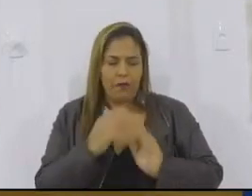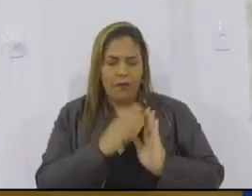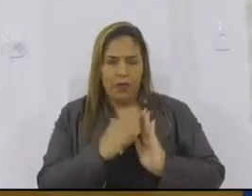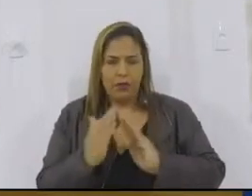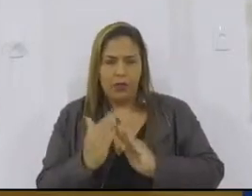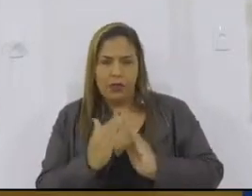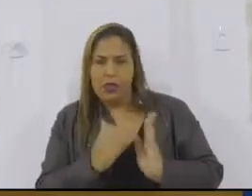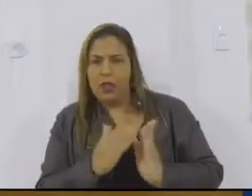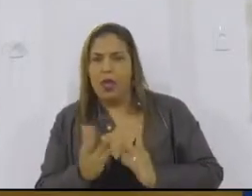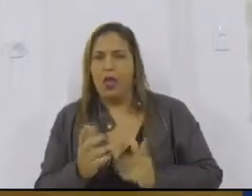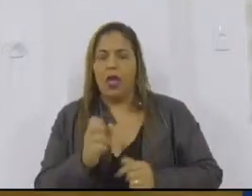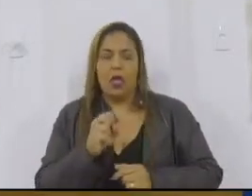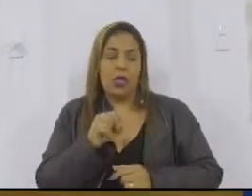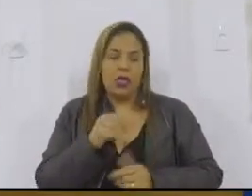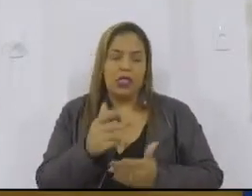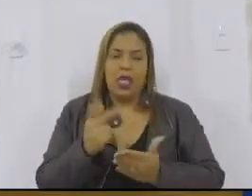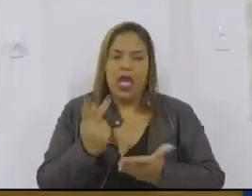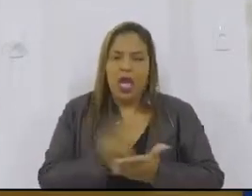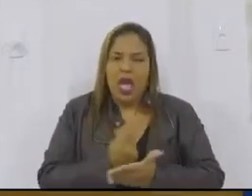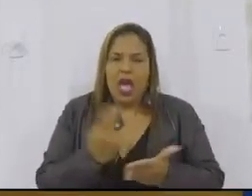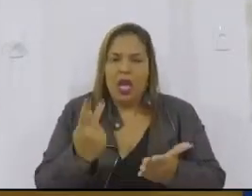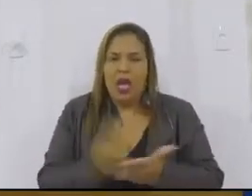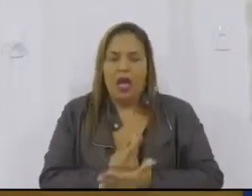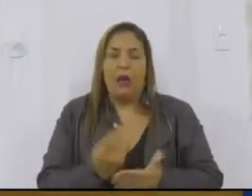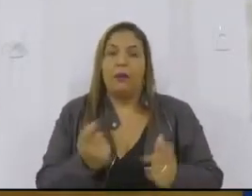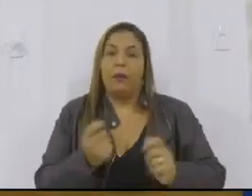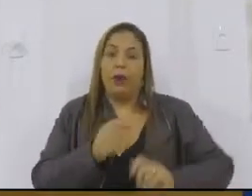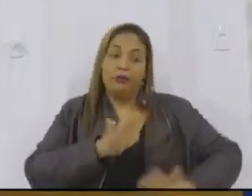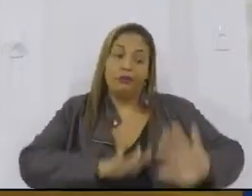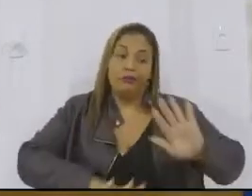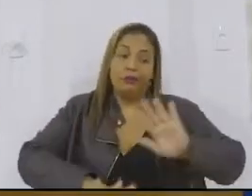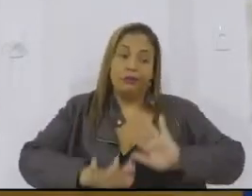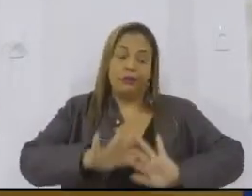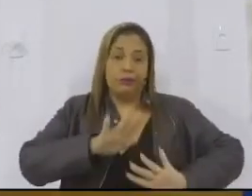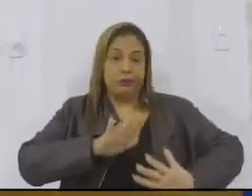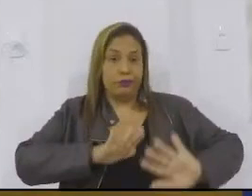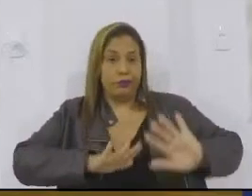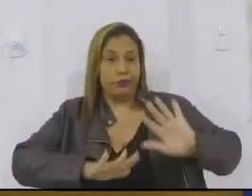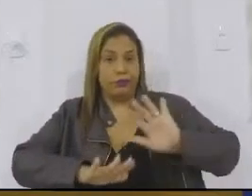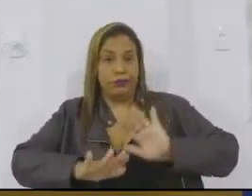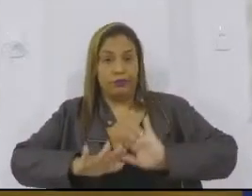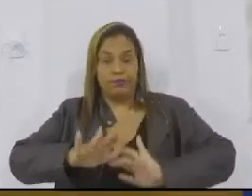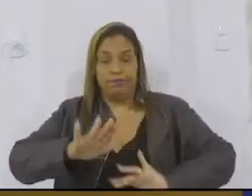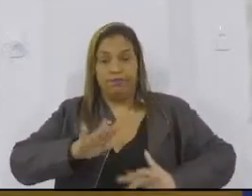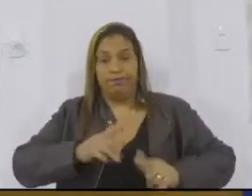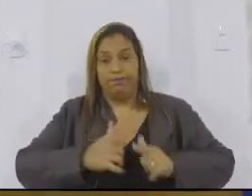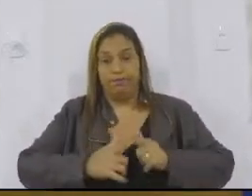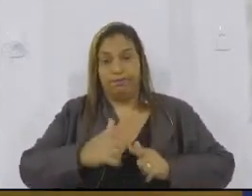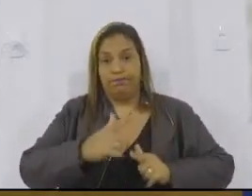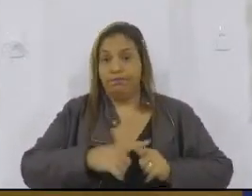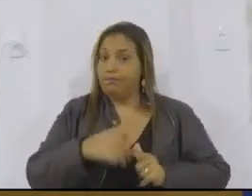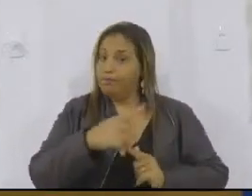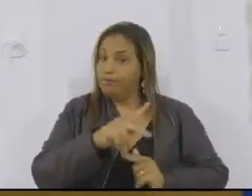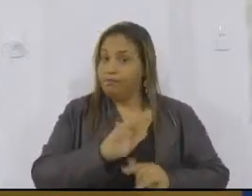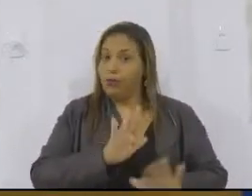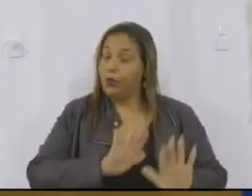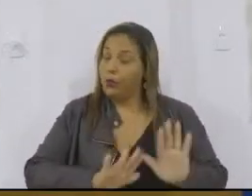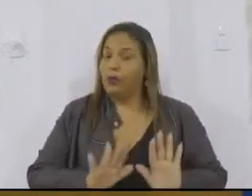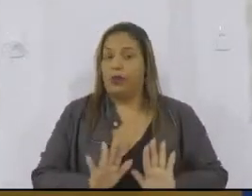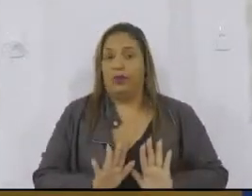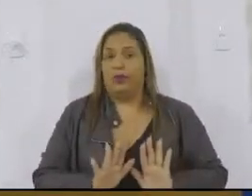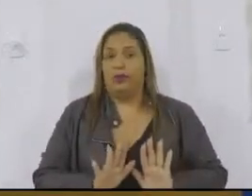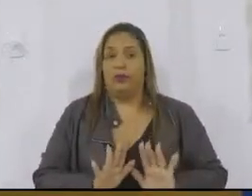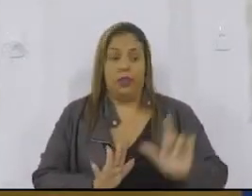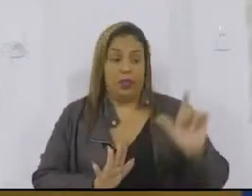Se tiver algo errado, pode colocar o pastor André numa situação complicada. E vou falar, hein? Eu posso dizer